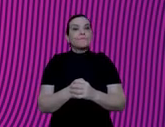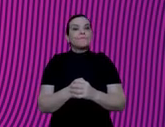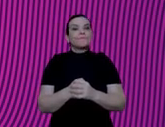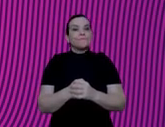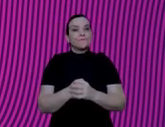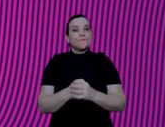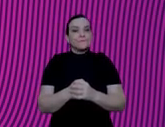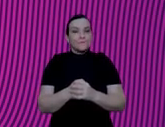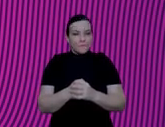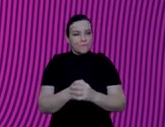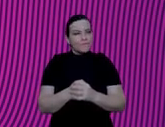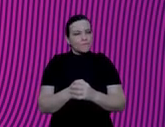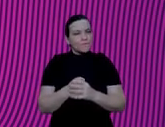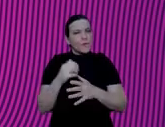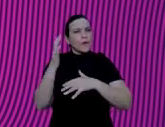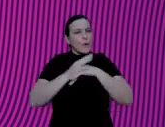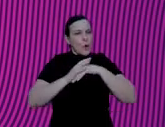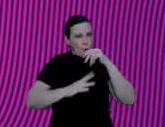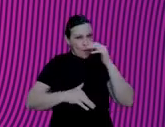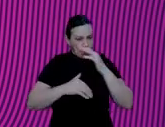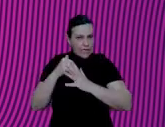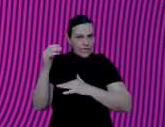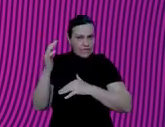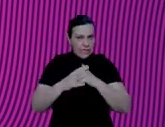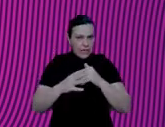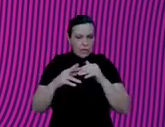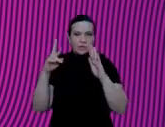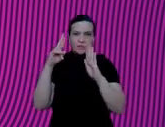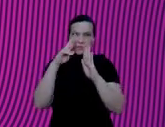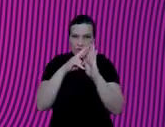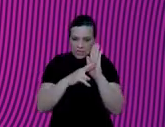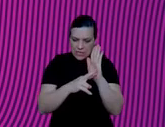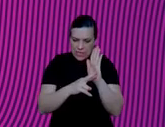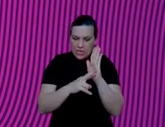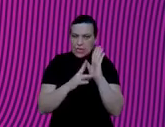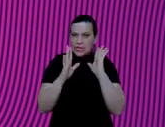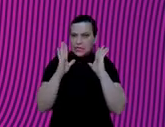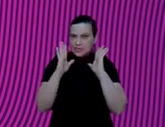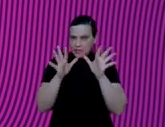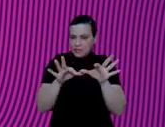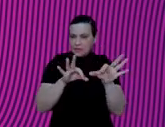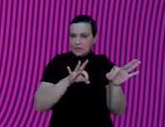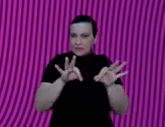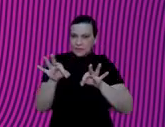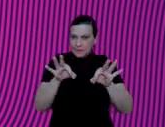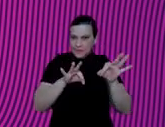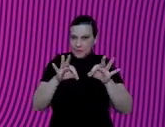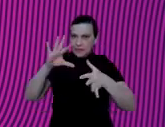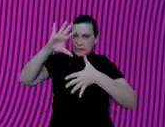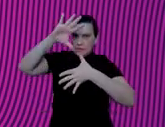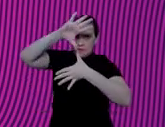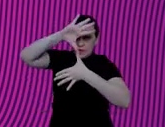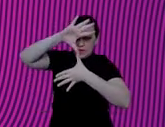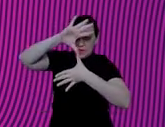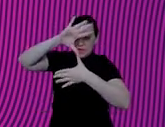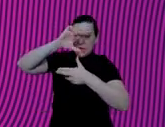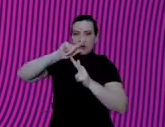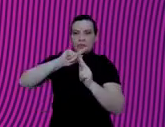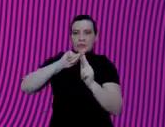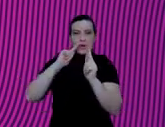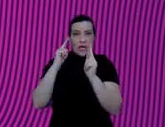ação que esse protocolo que nós estamos gestando no Américas, o HG, é